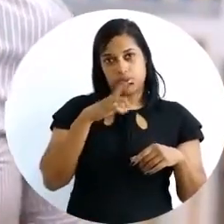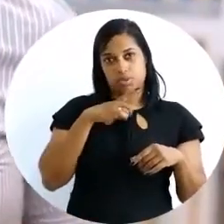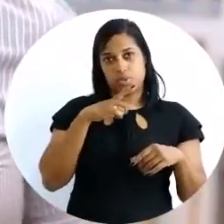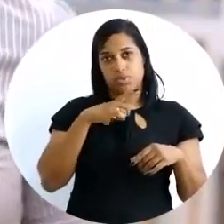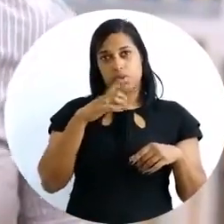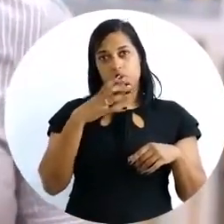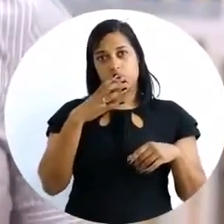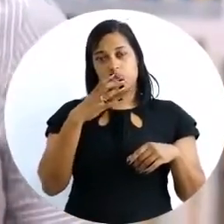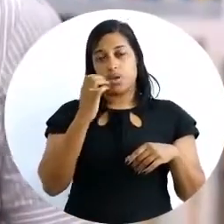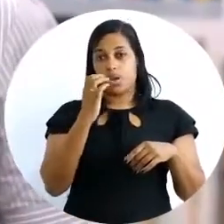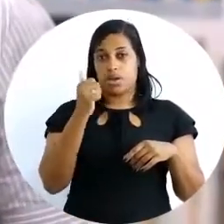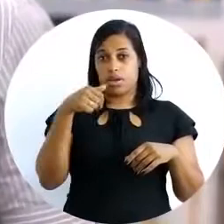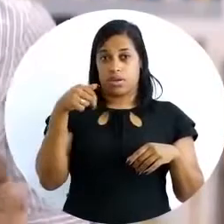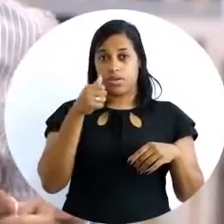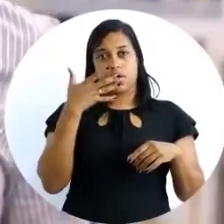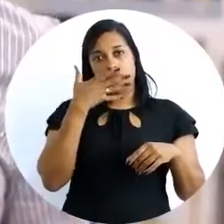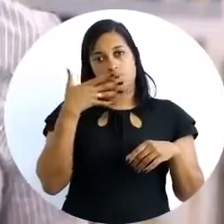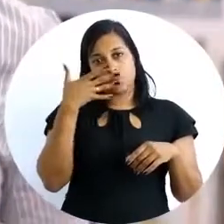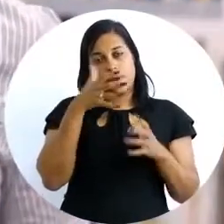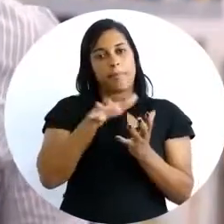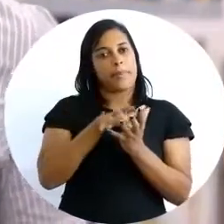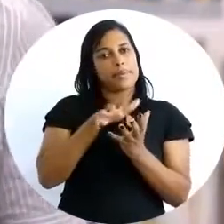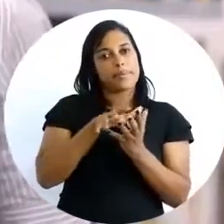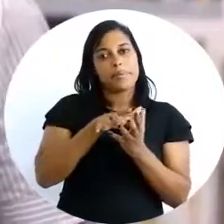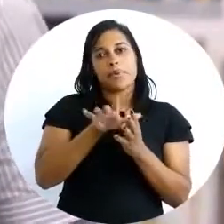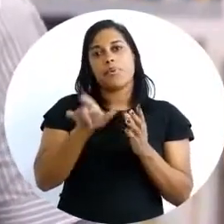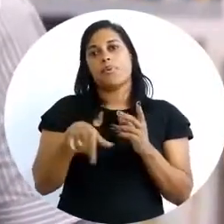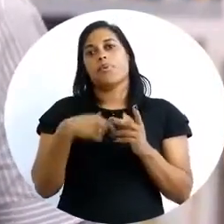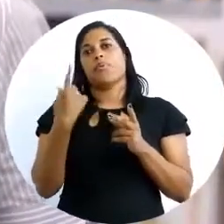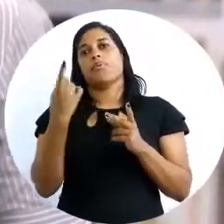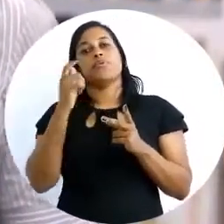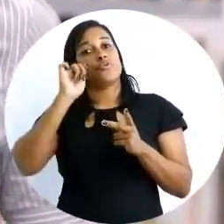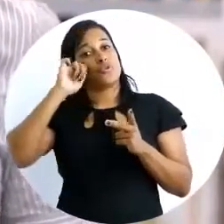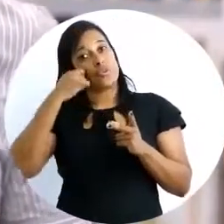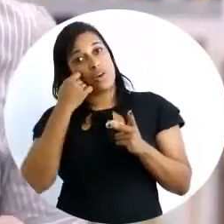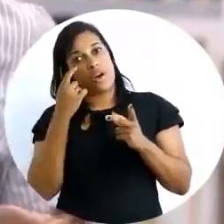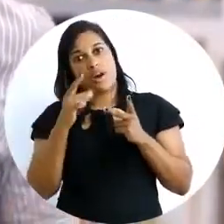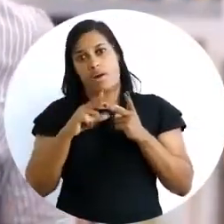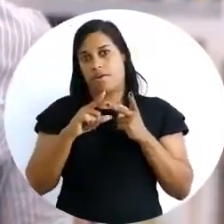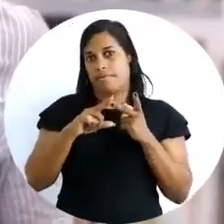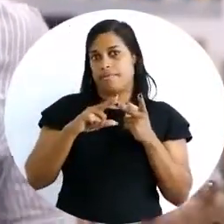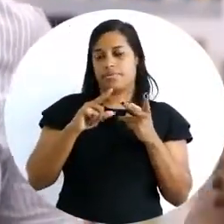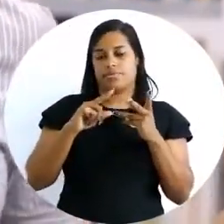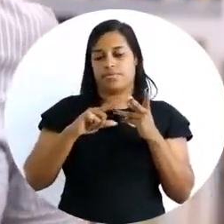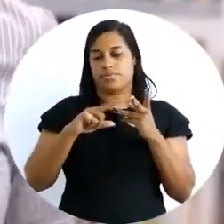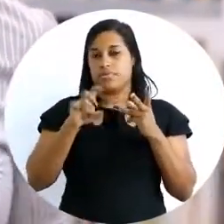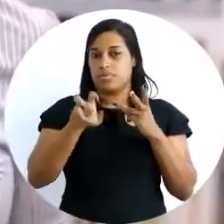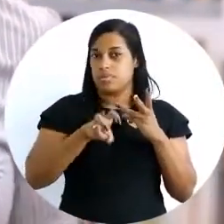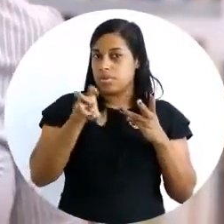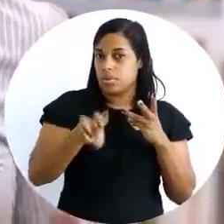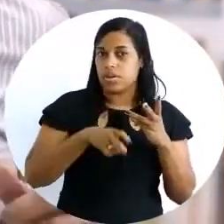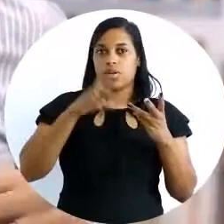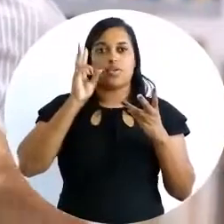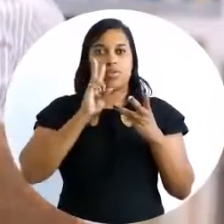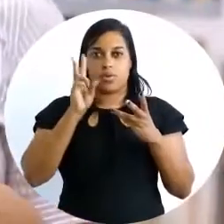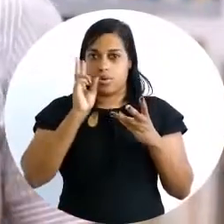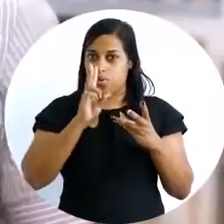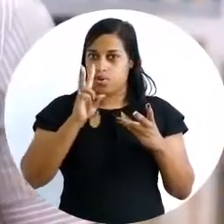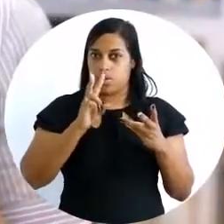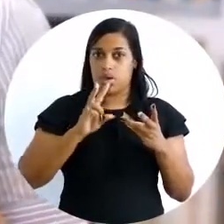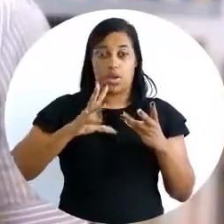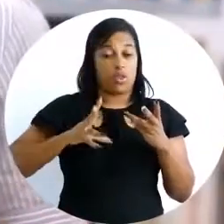tenho cana-de-açúcar, Pernambuco, cana-de-açúcar, escravos, cana-de-açúcar, história.